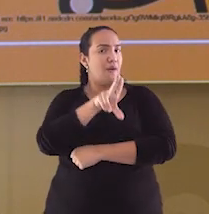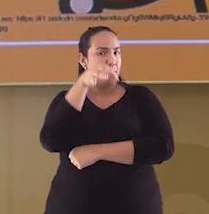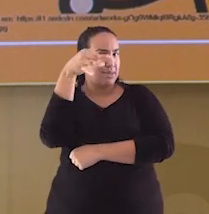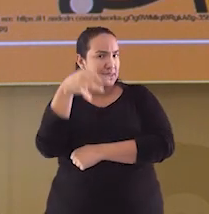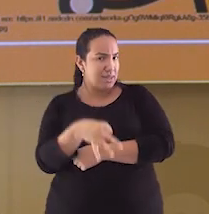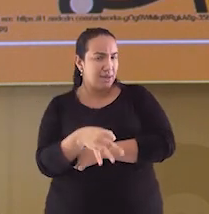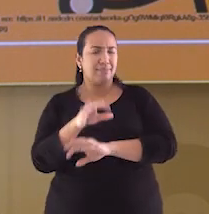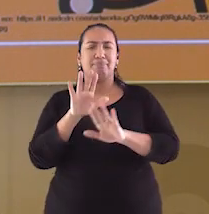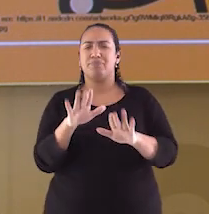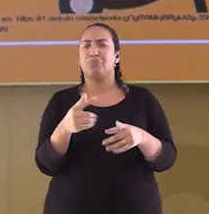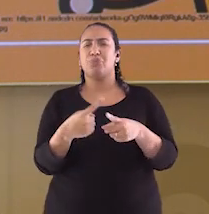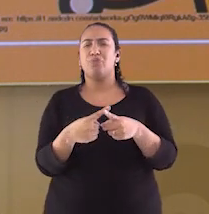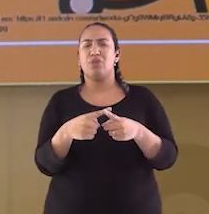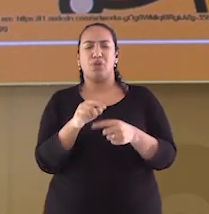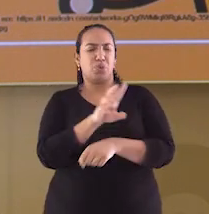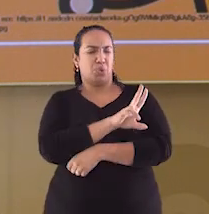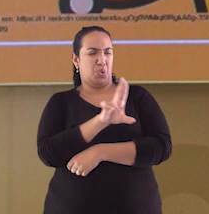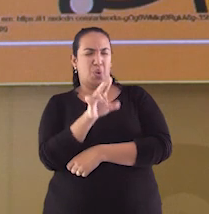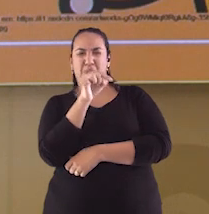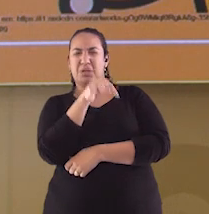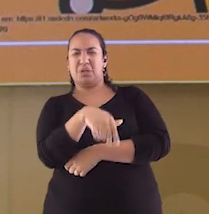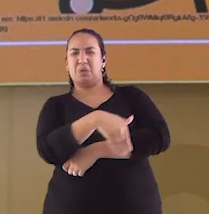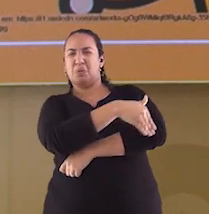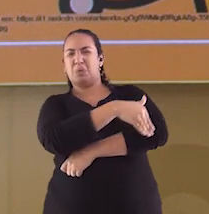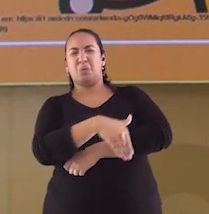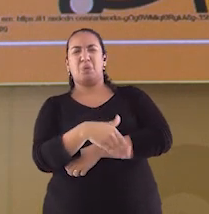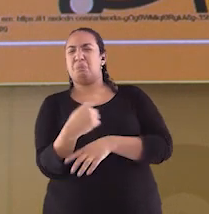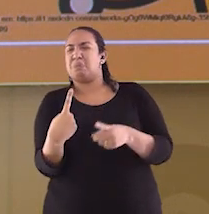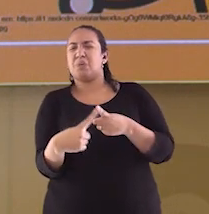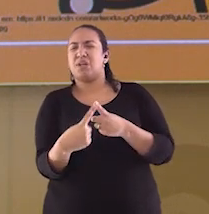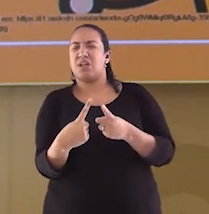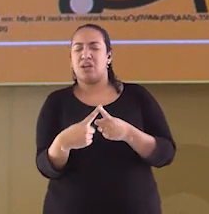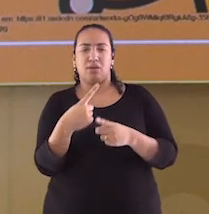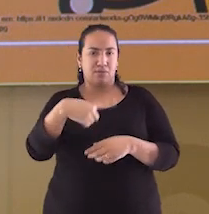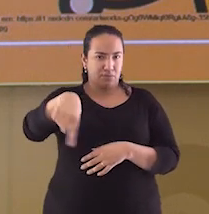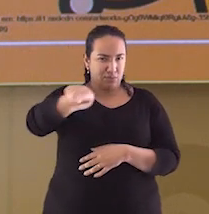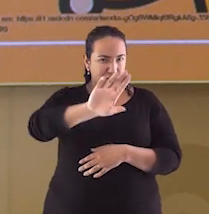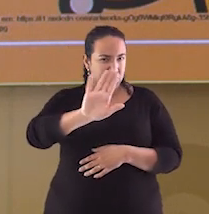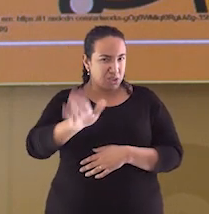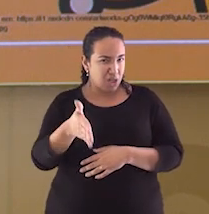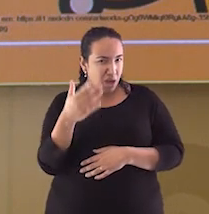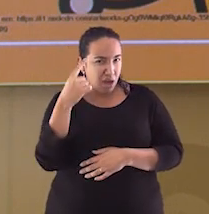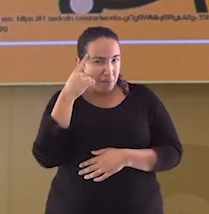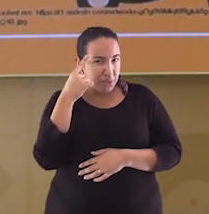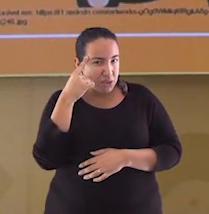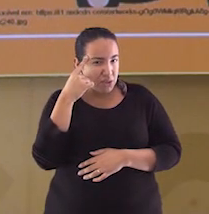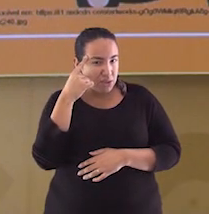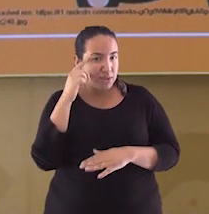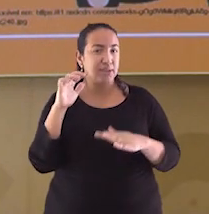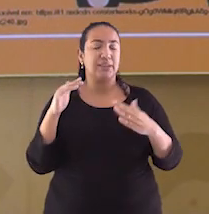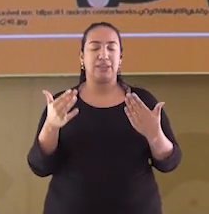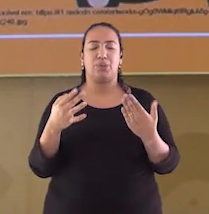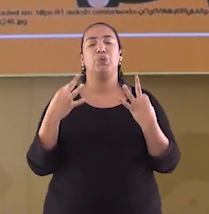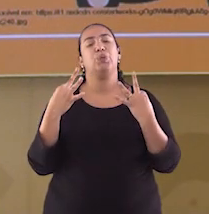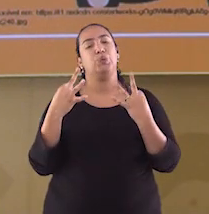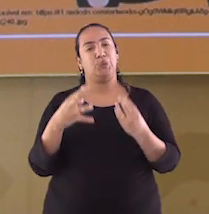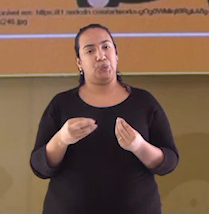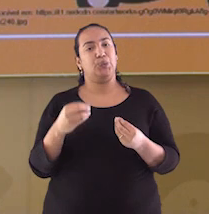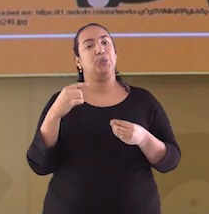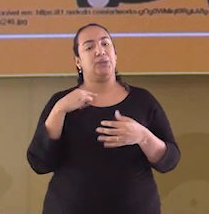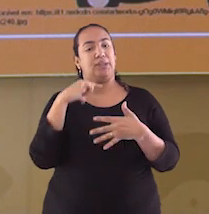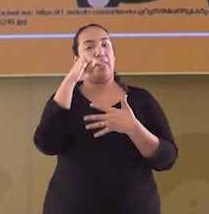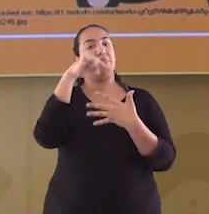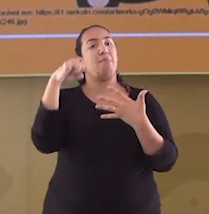certo? Por que será que elas receberam o nome que possuem? Já parou para pensar? Tudo tem um motivo,